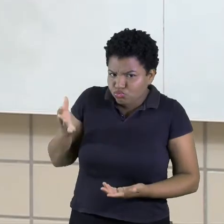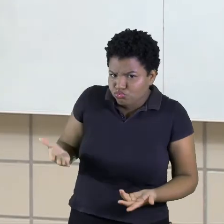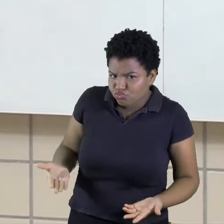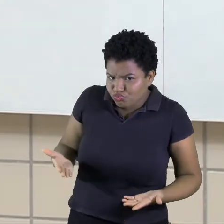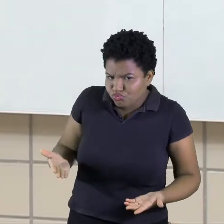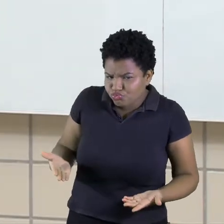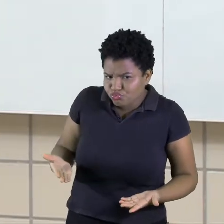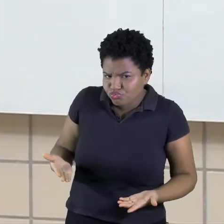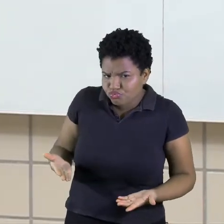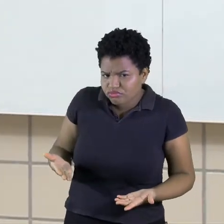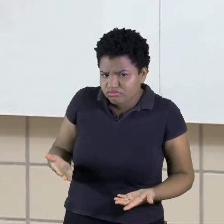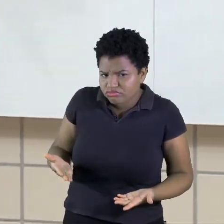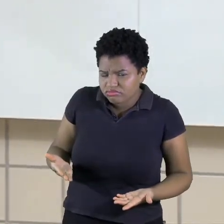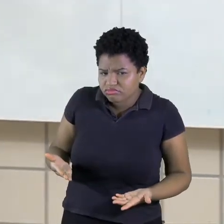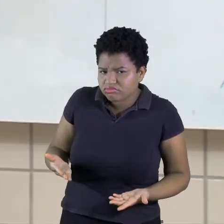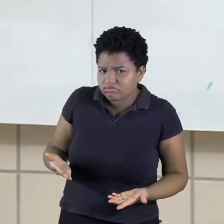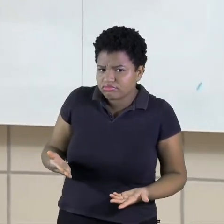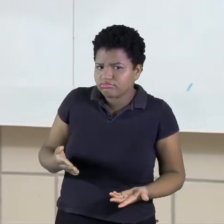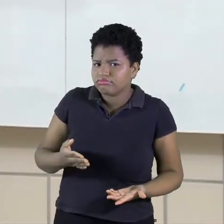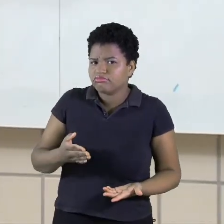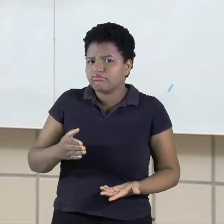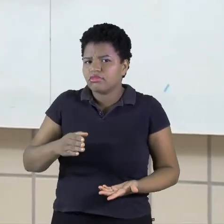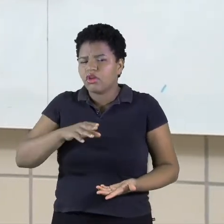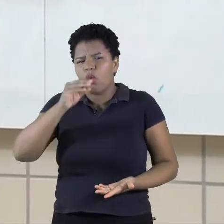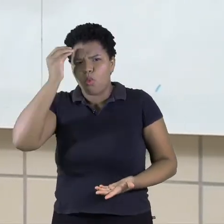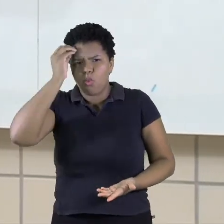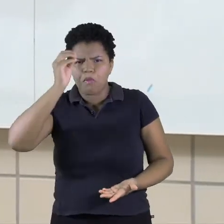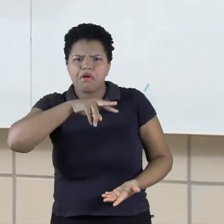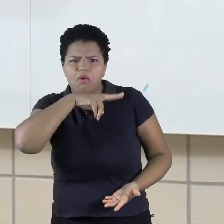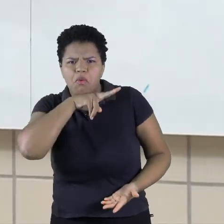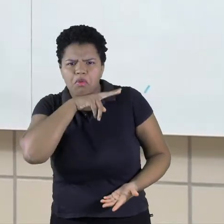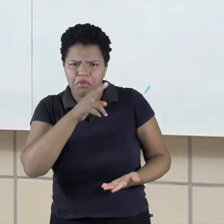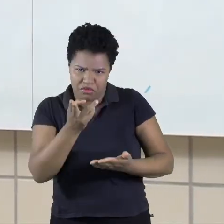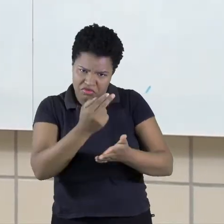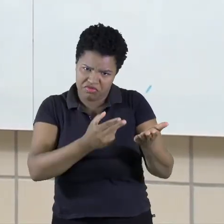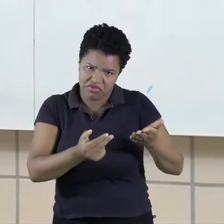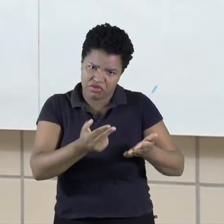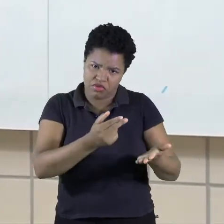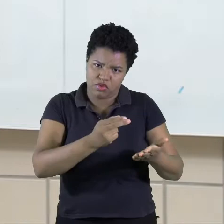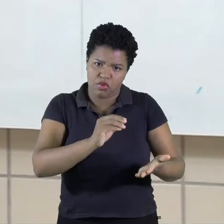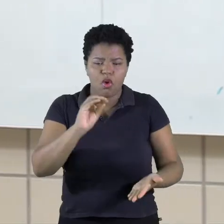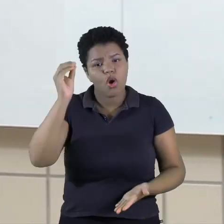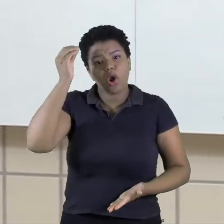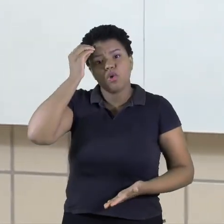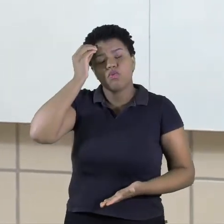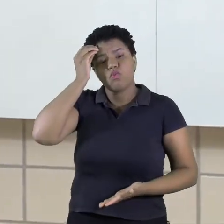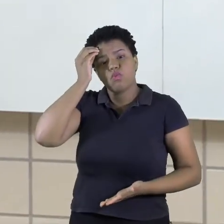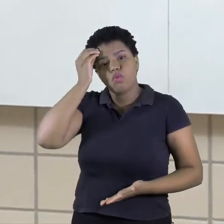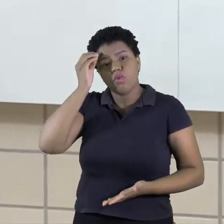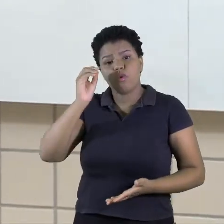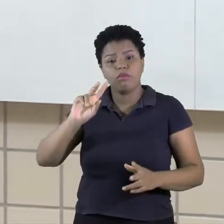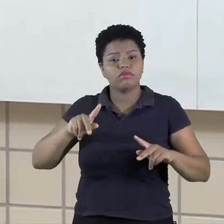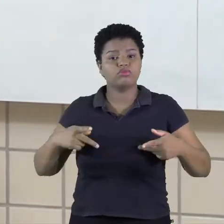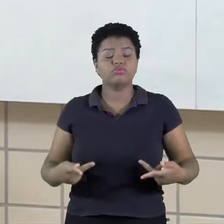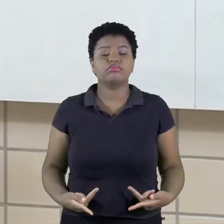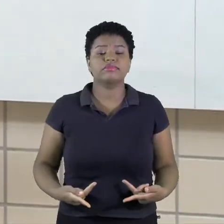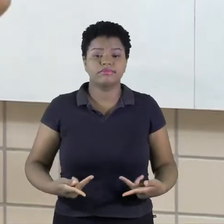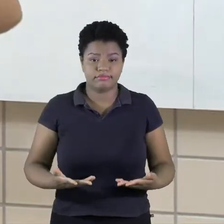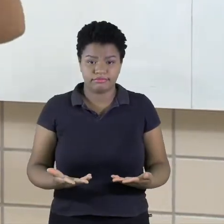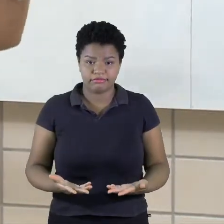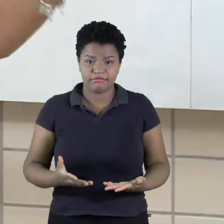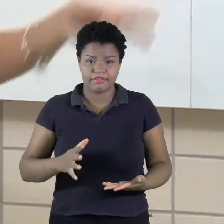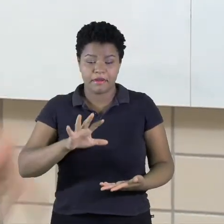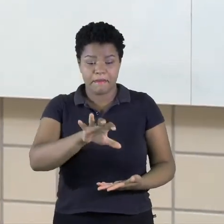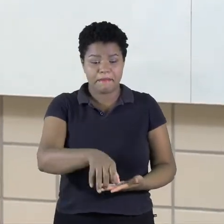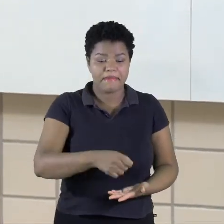culpa da minha cobrinha, da minha cobra aqui que eu desenhei? Ou é culpa do ser humano que pega lixo, joga